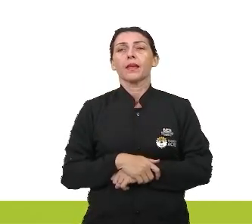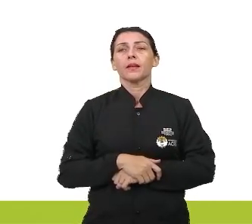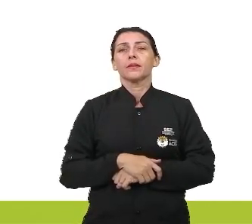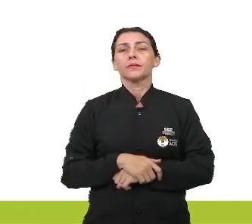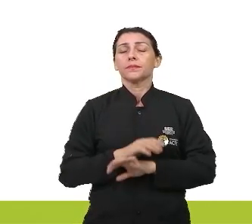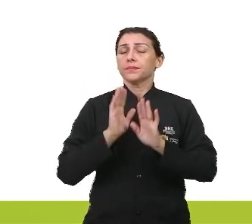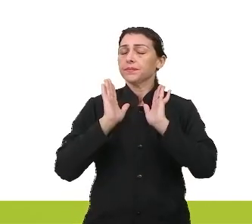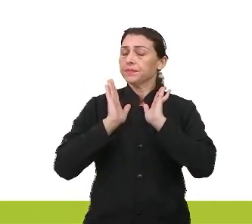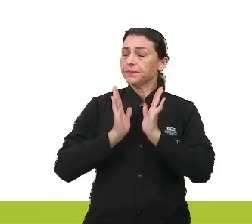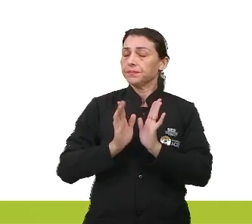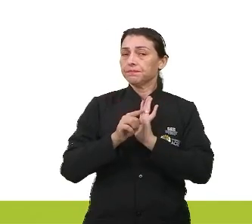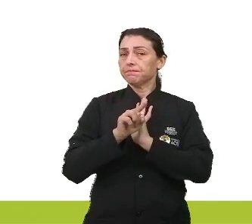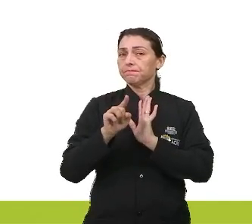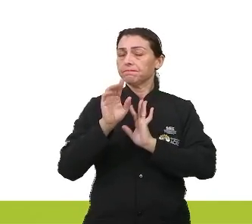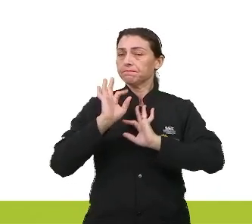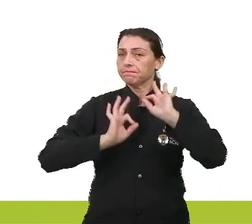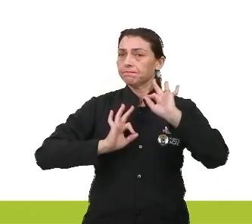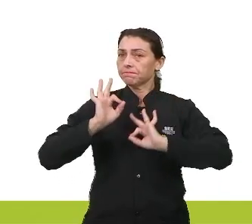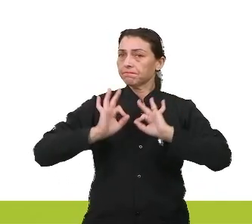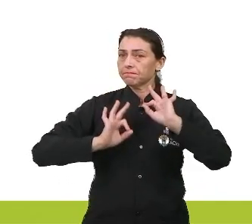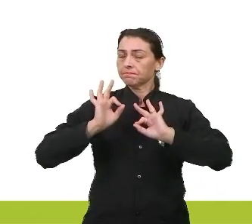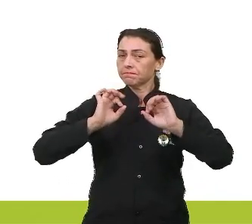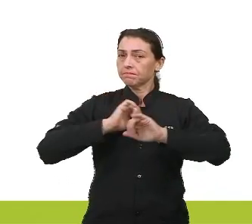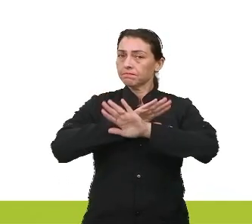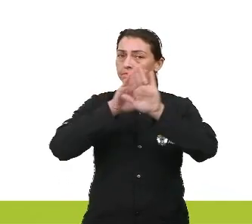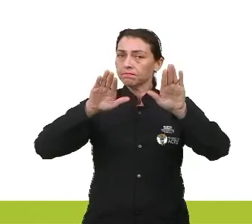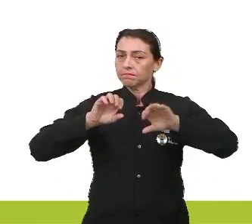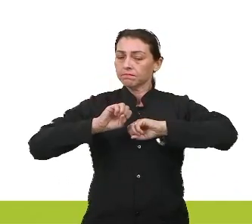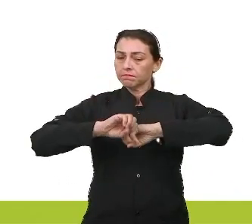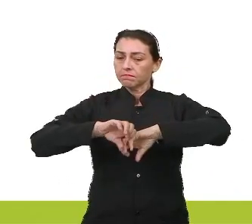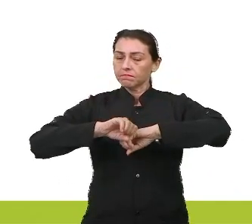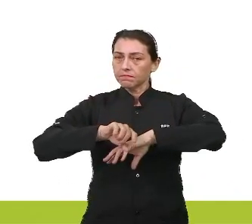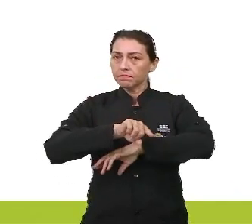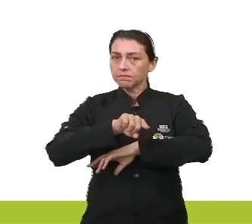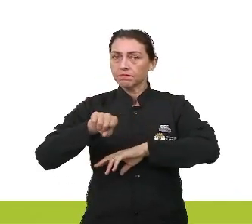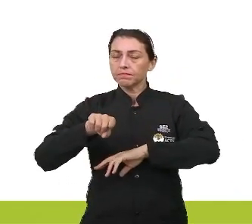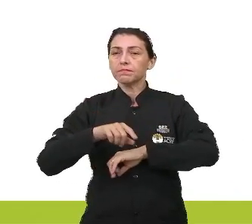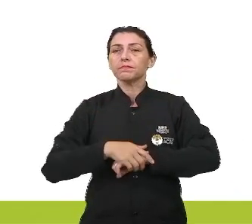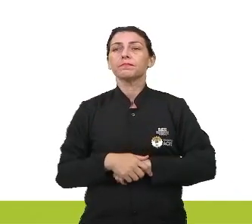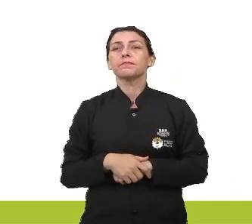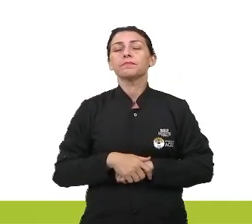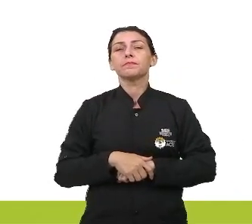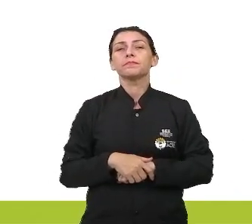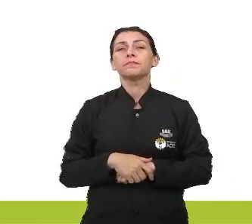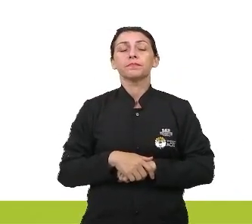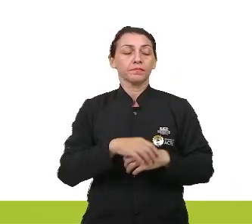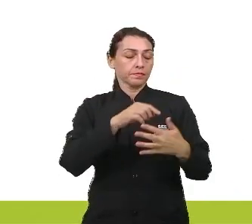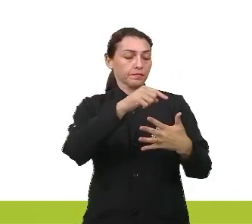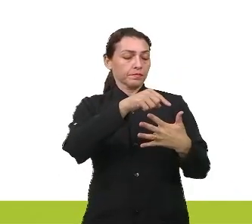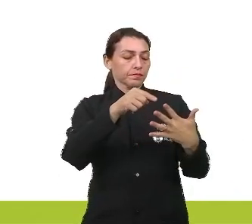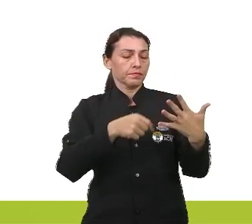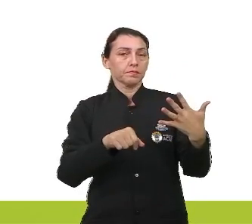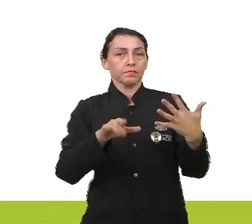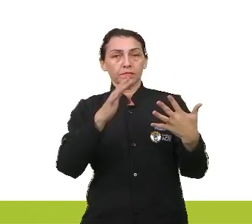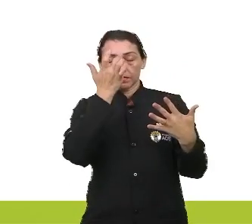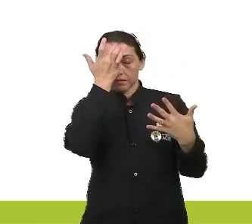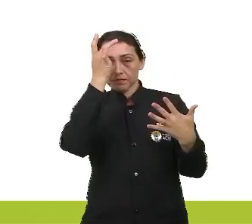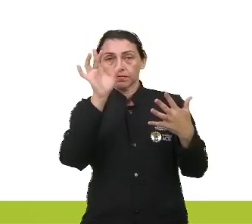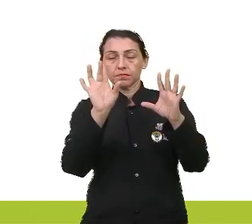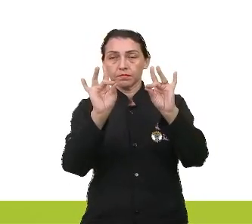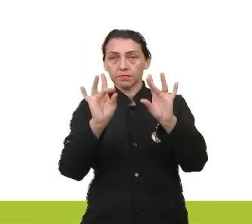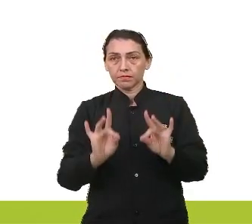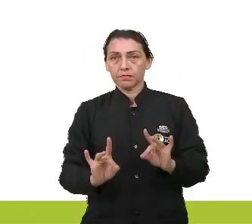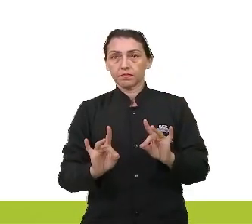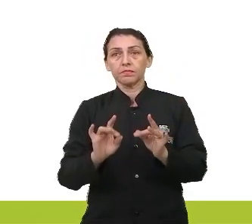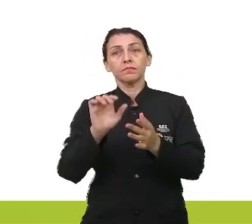desde já, pessoal, vocês estão se preparando, deixo claro para vocês que dos elementos, o mais fácil de detalhar é